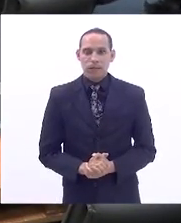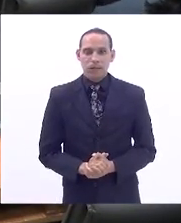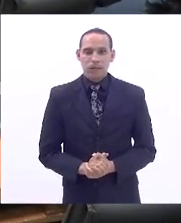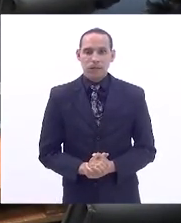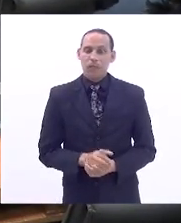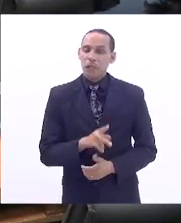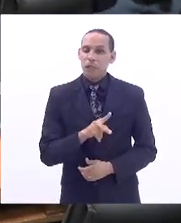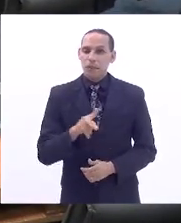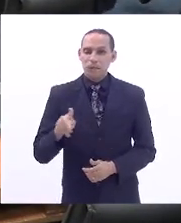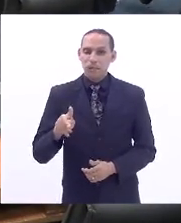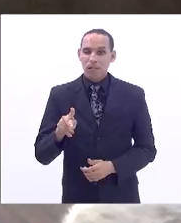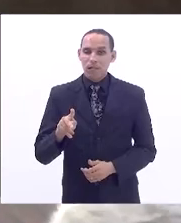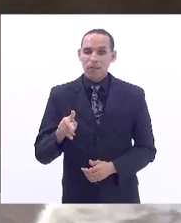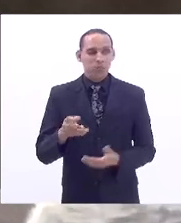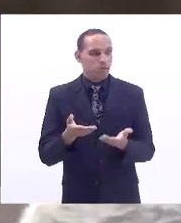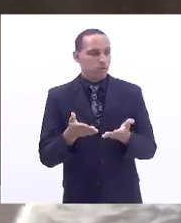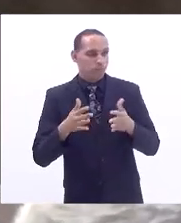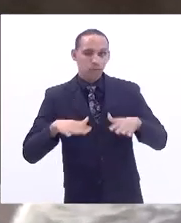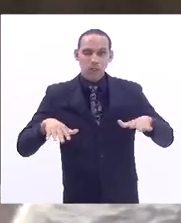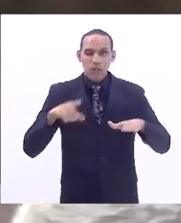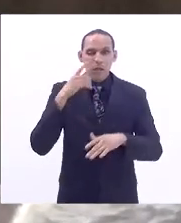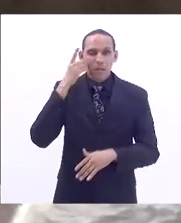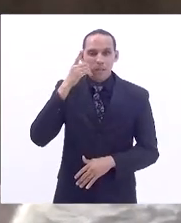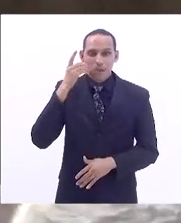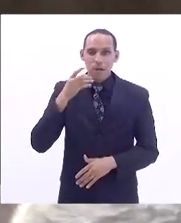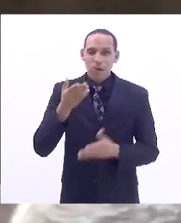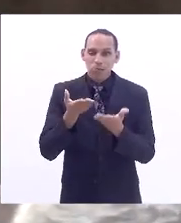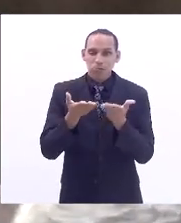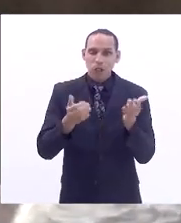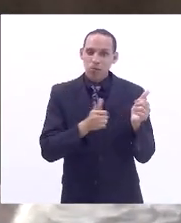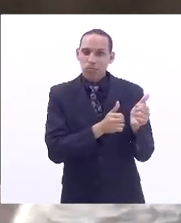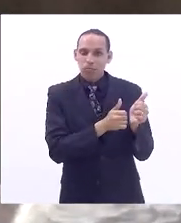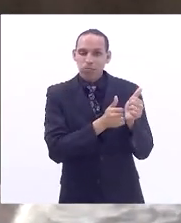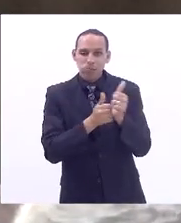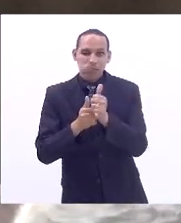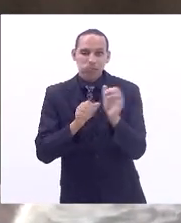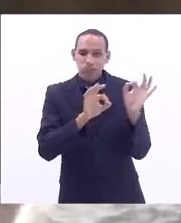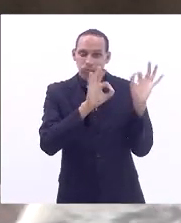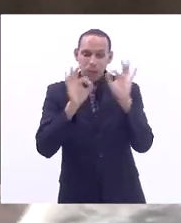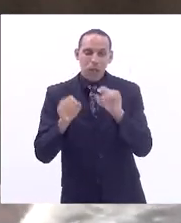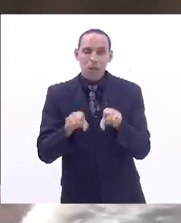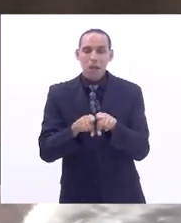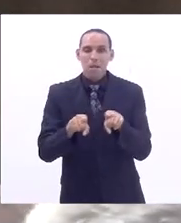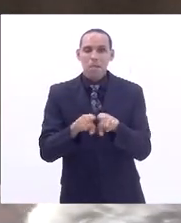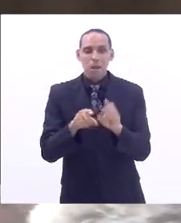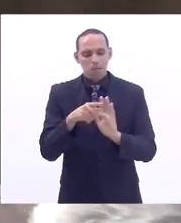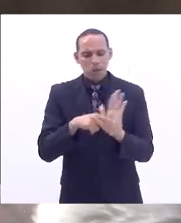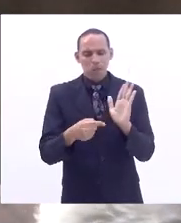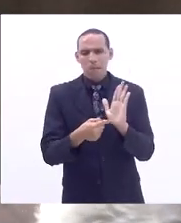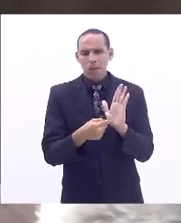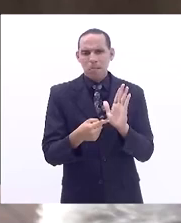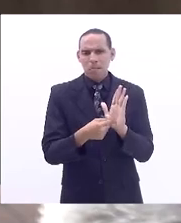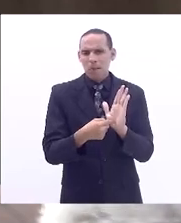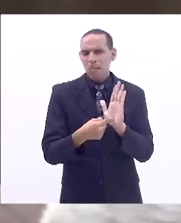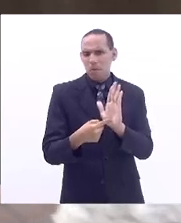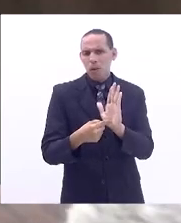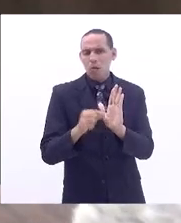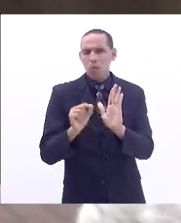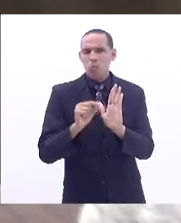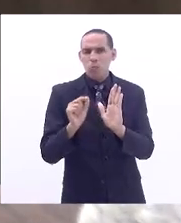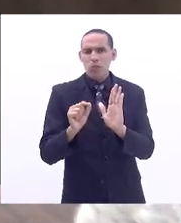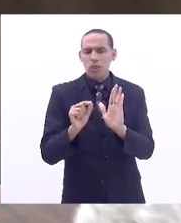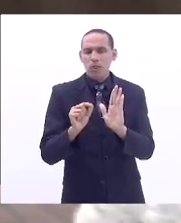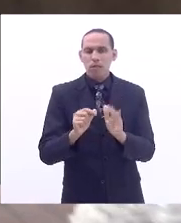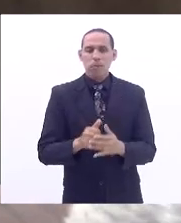o presidente deputados e deputadas a todos que nos acompanham Esse é um projeto que vem que demonstra bem o